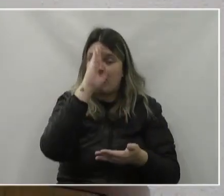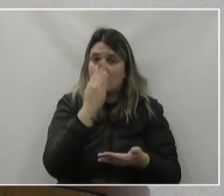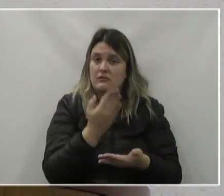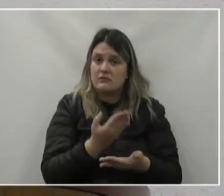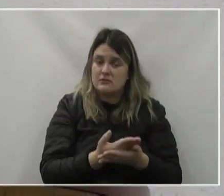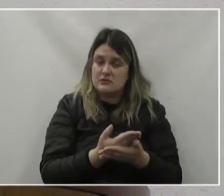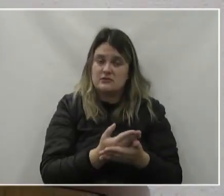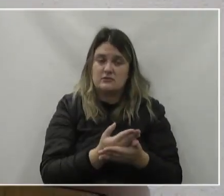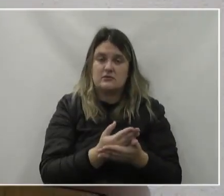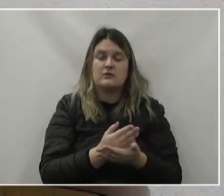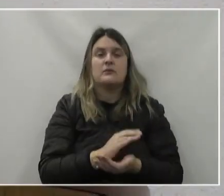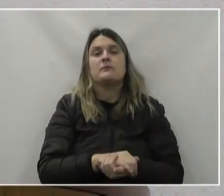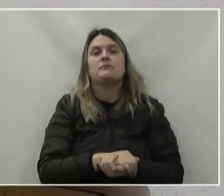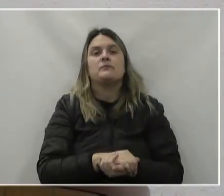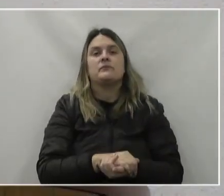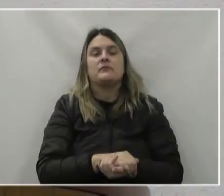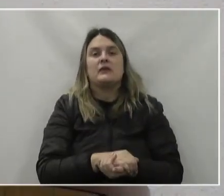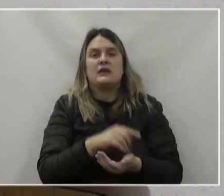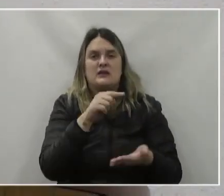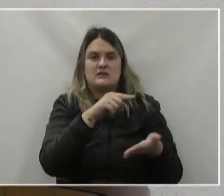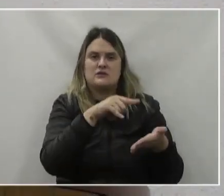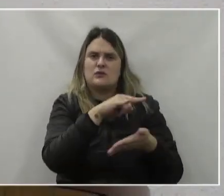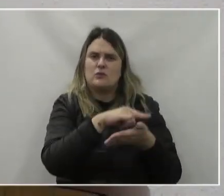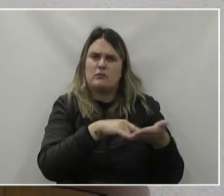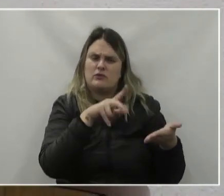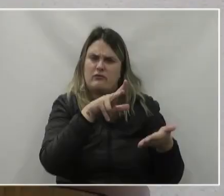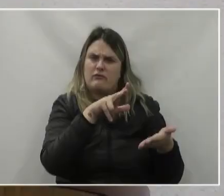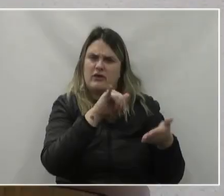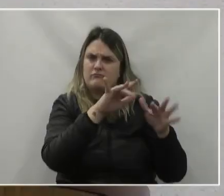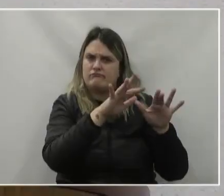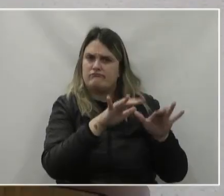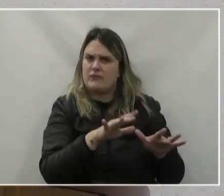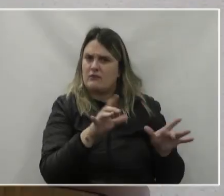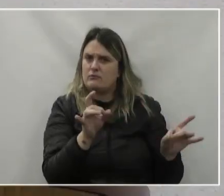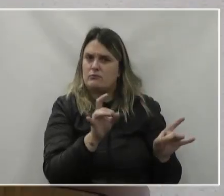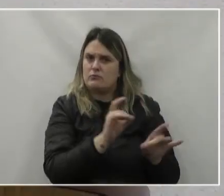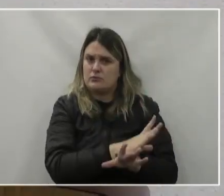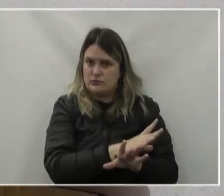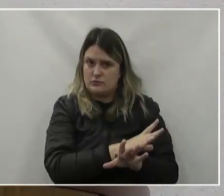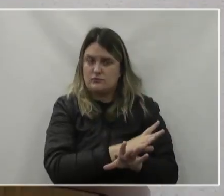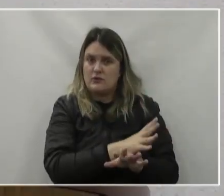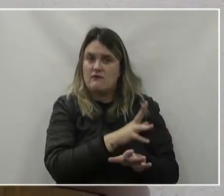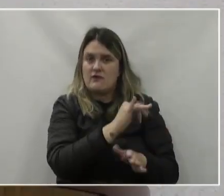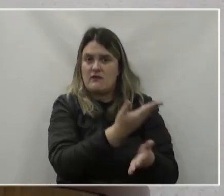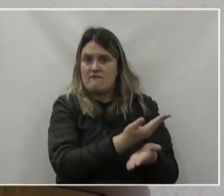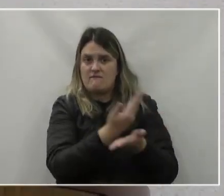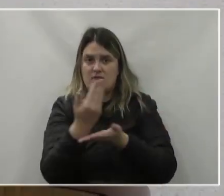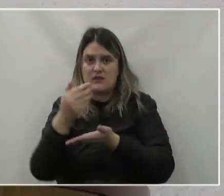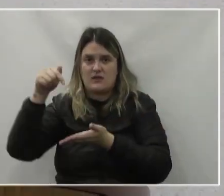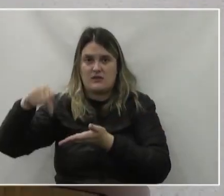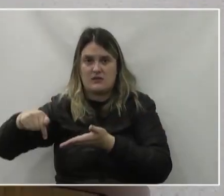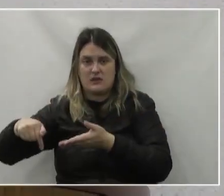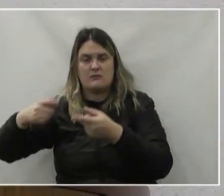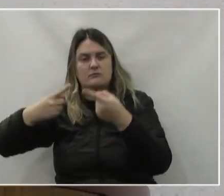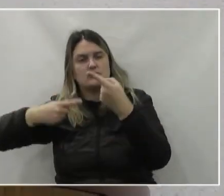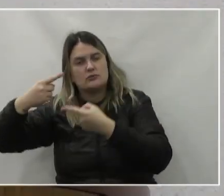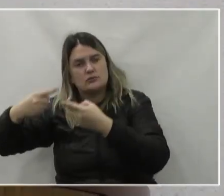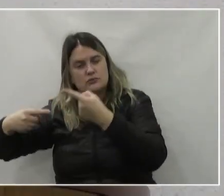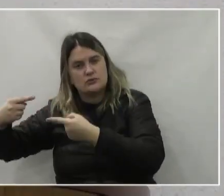que rapidamente esse termo seja consolidado, redigido, aí vai vir para esta Casa de Leis para